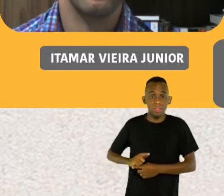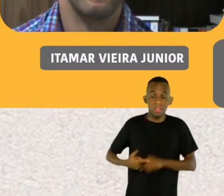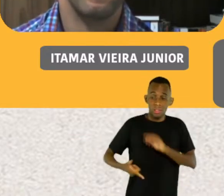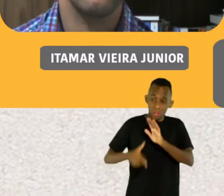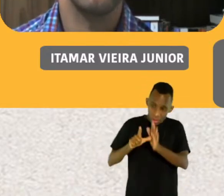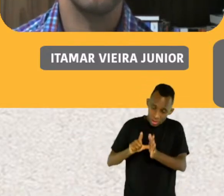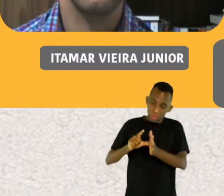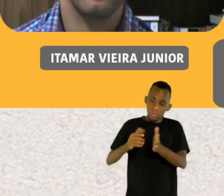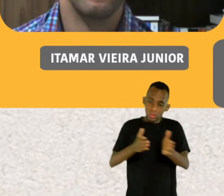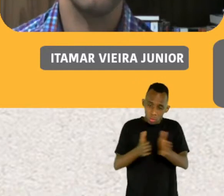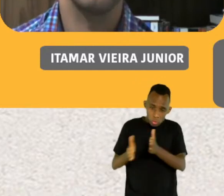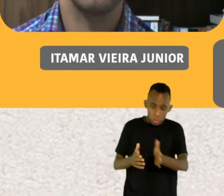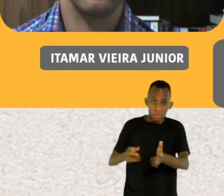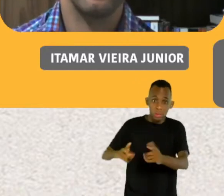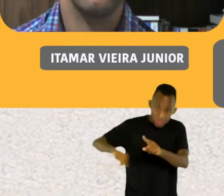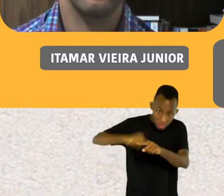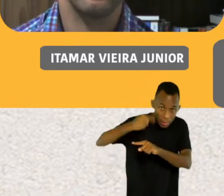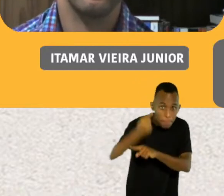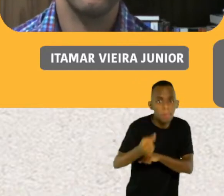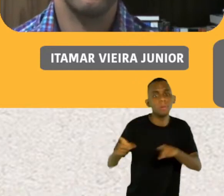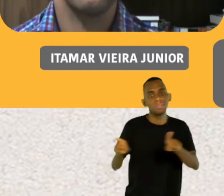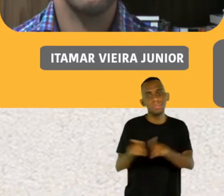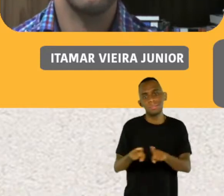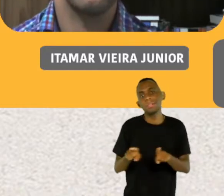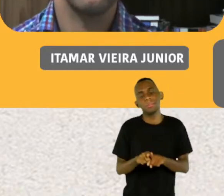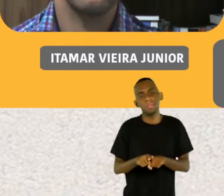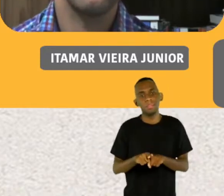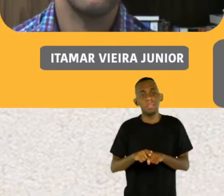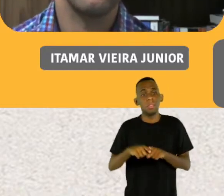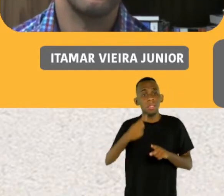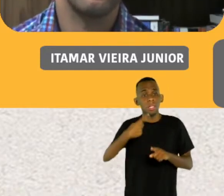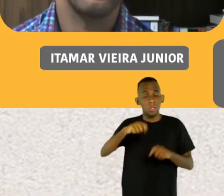governos, né? E a gente faz coisas na vida